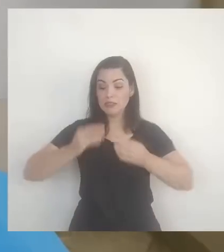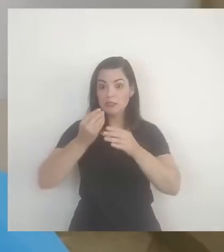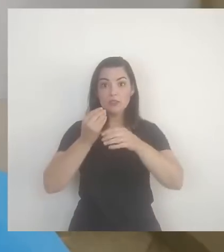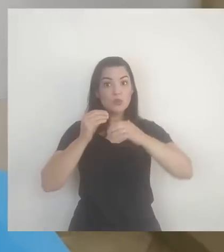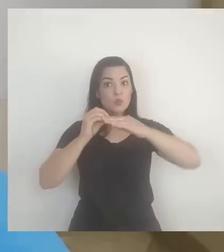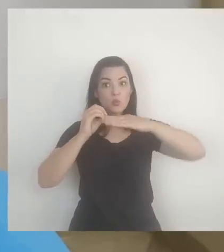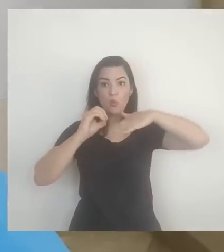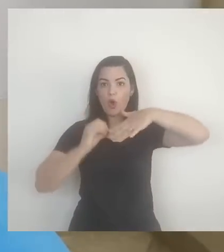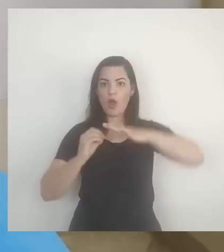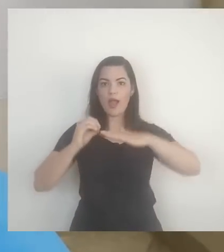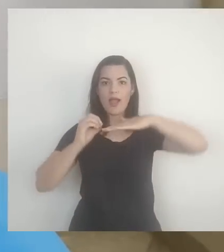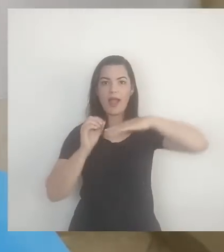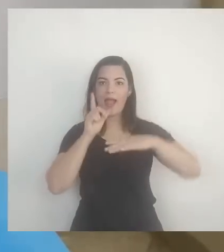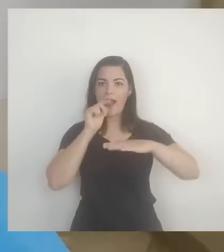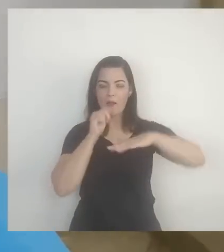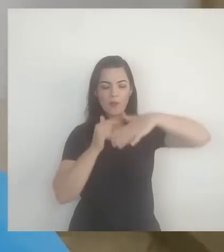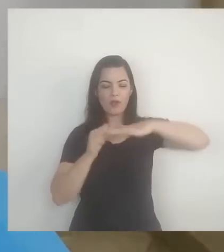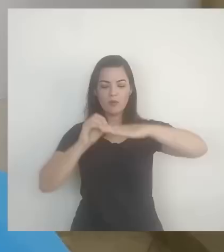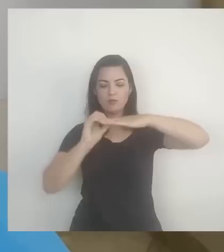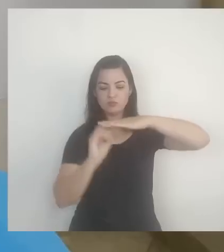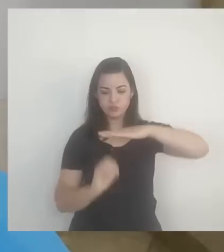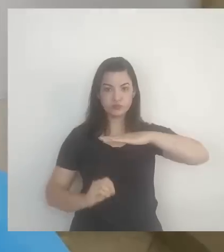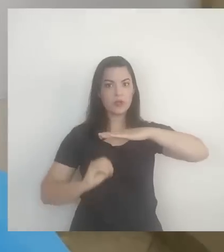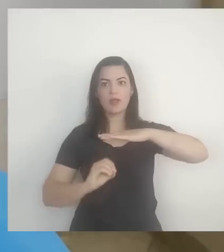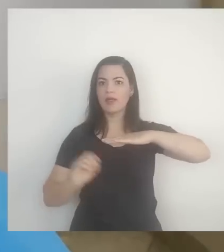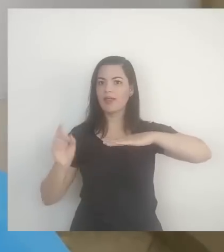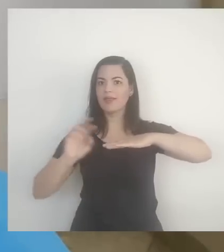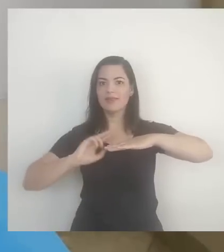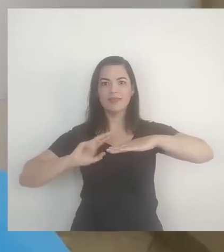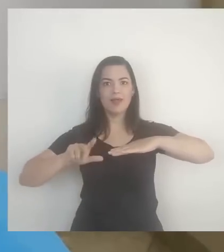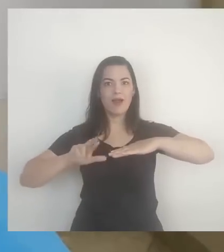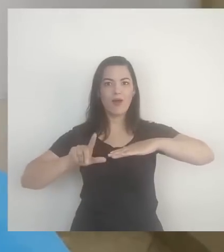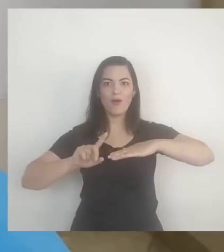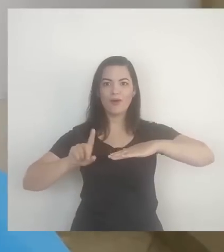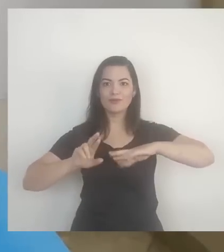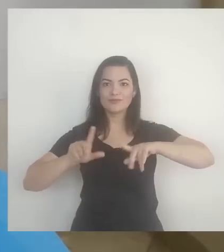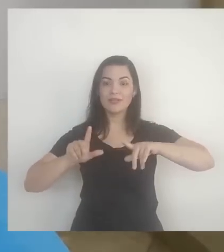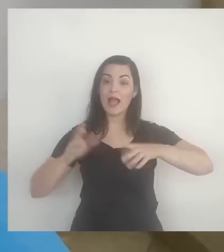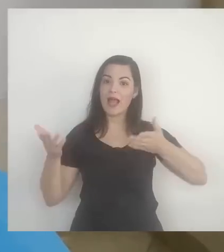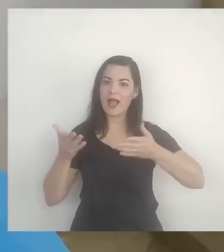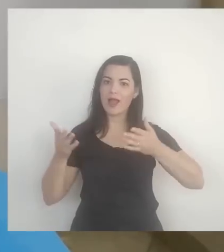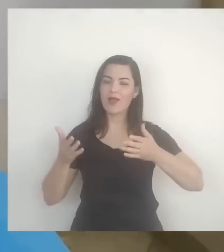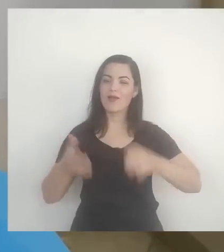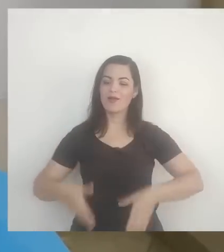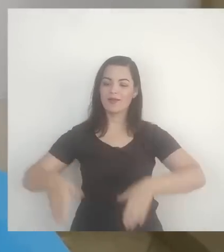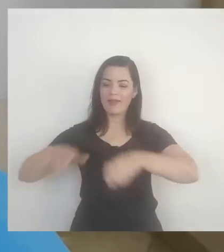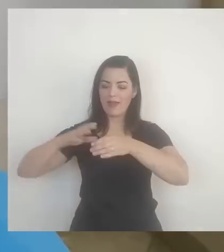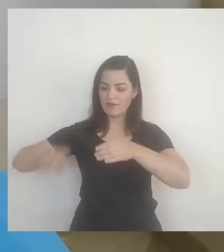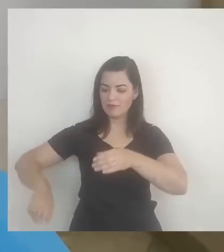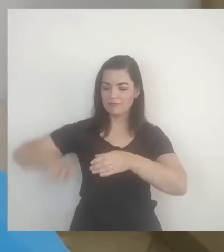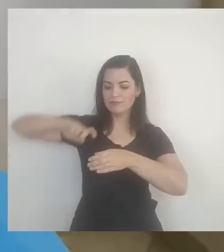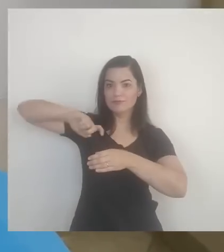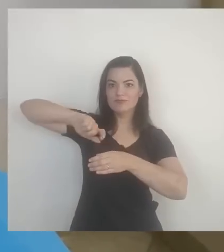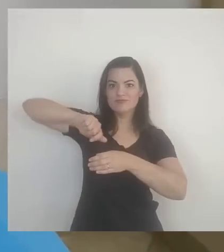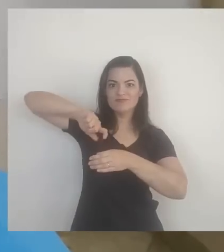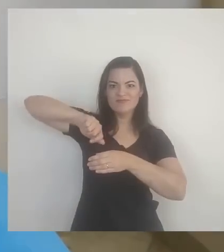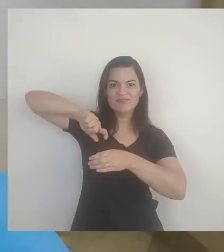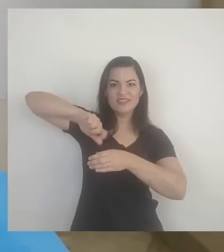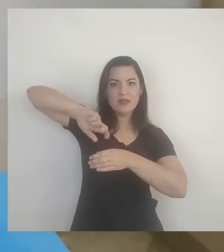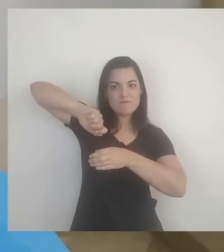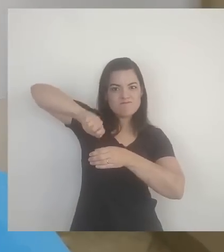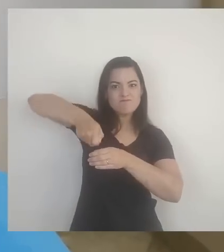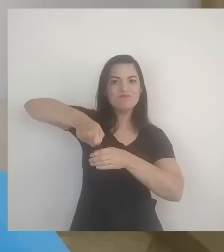Ele não afunda! Vamos fechar bem essa garrafa, tá